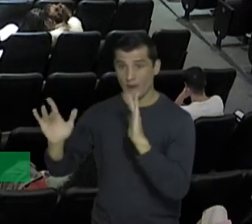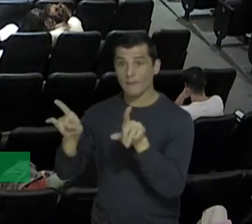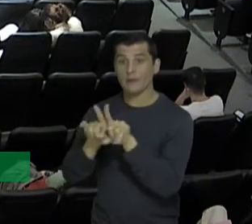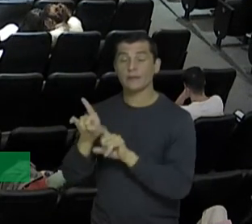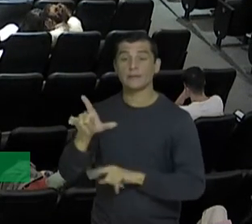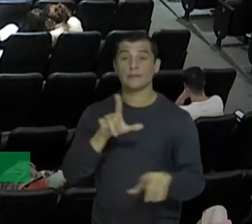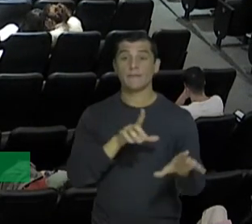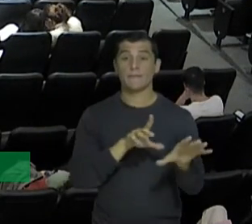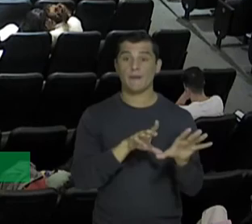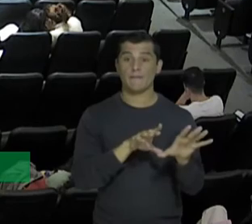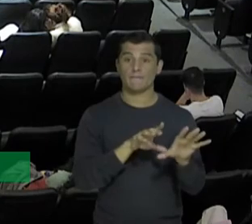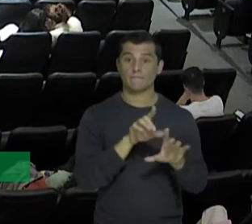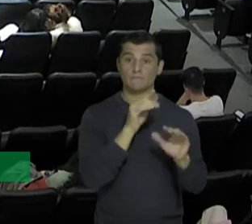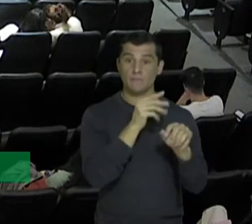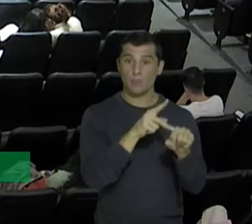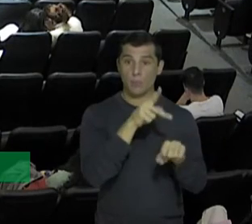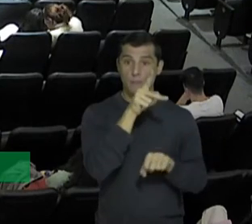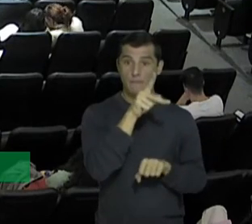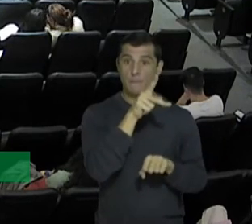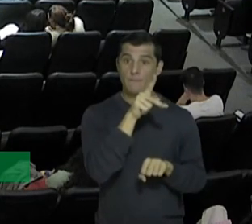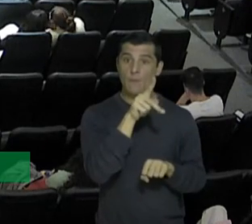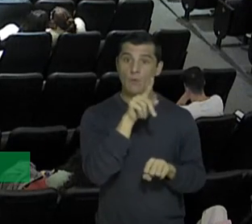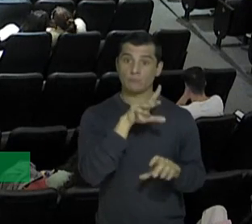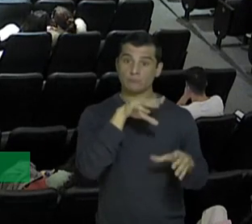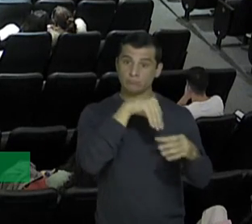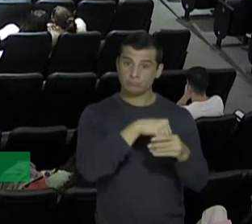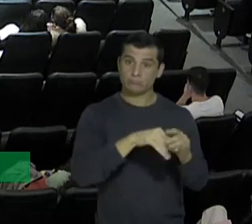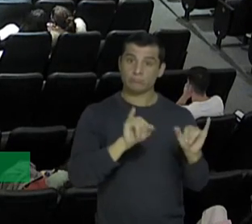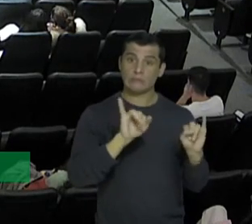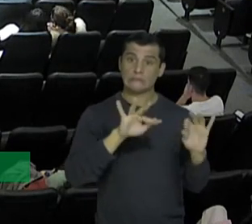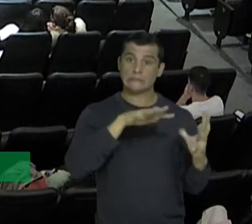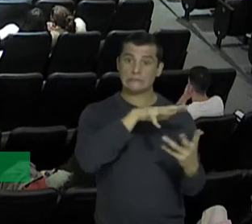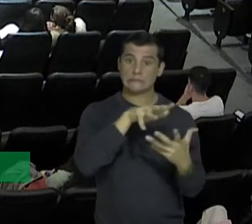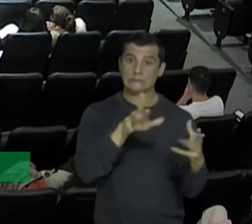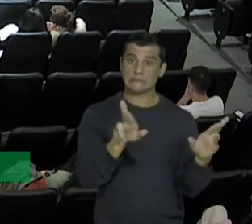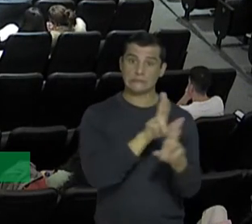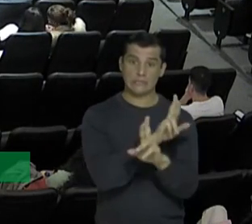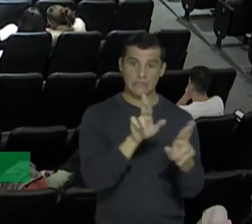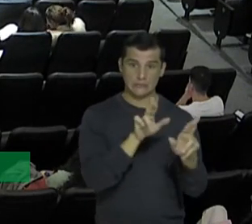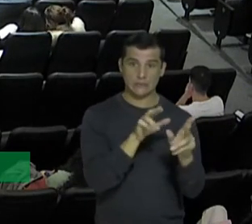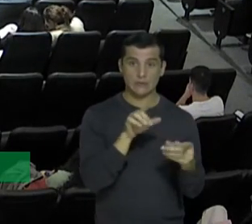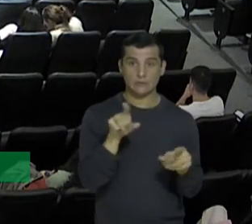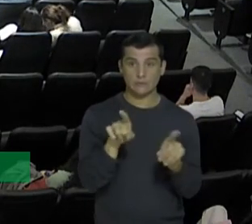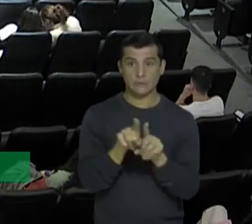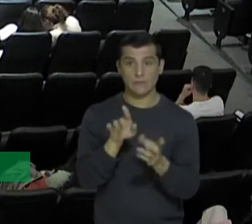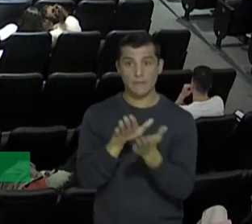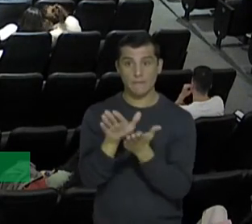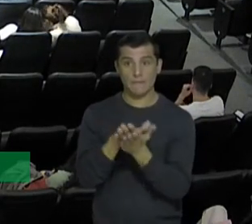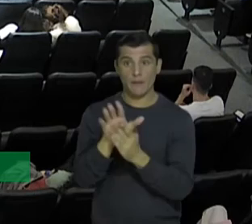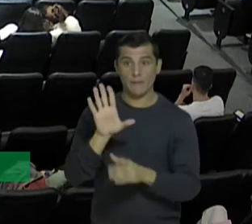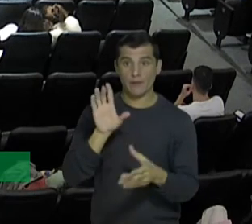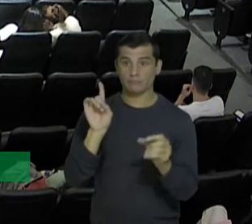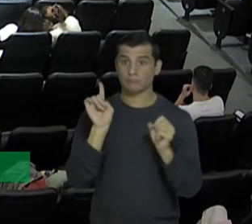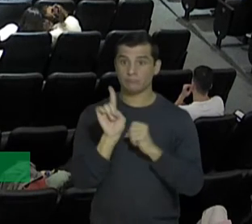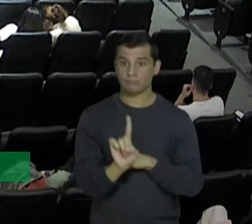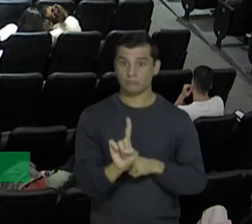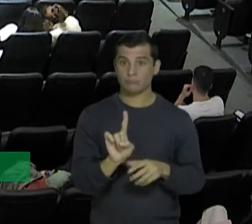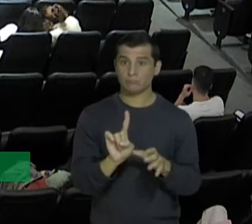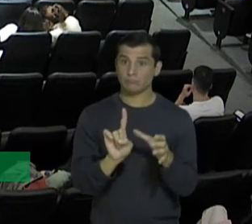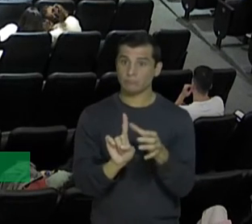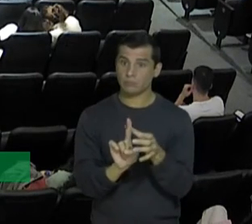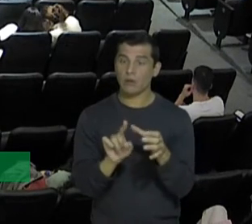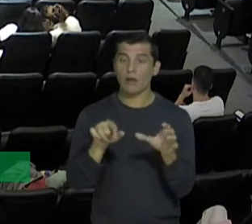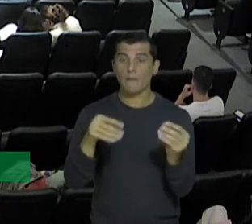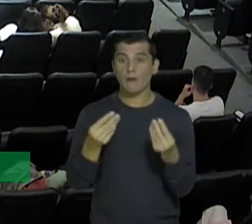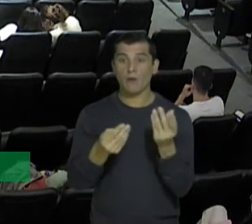relações internacionais foi editor assistente do departamento de publicações e membro do Conselho editorial do Royal